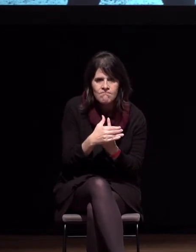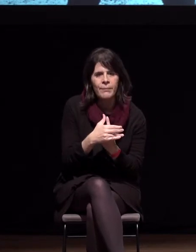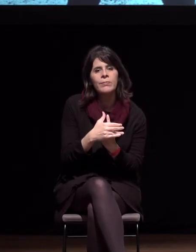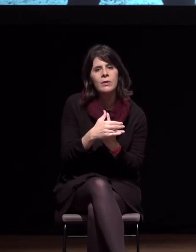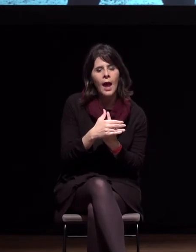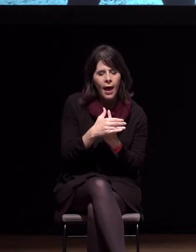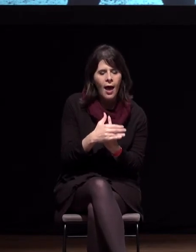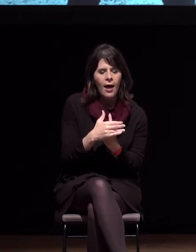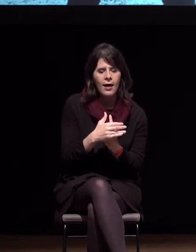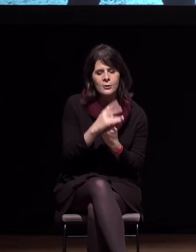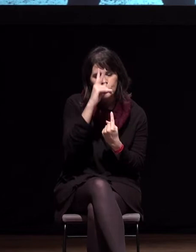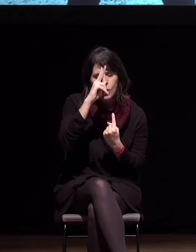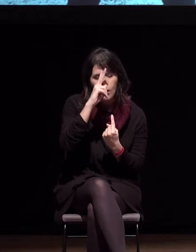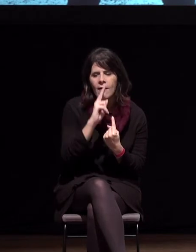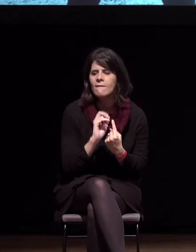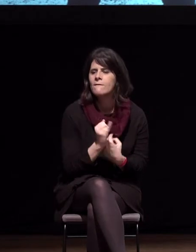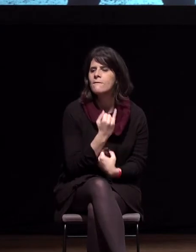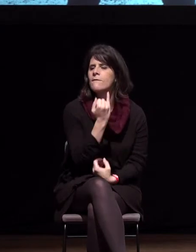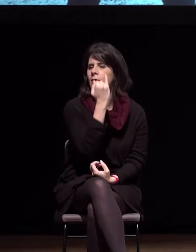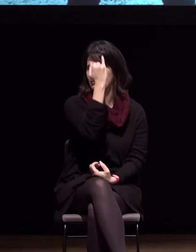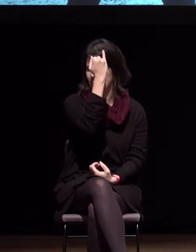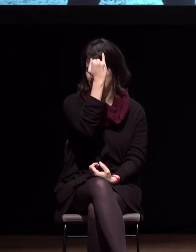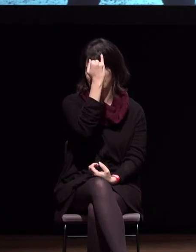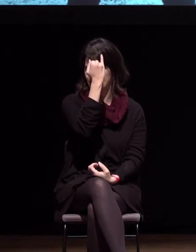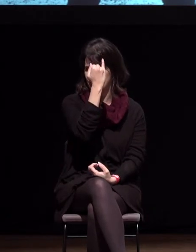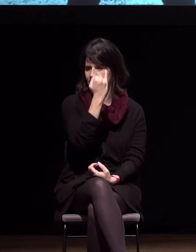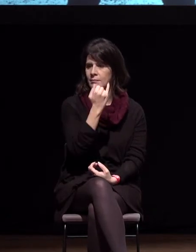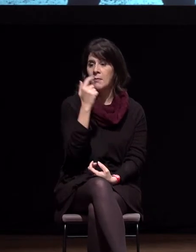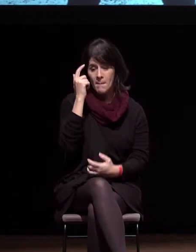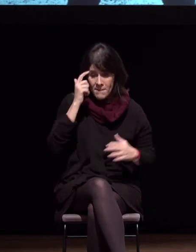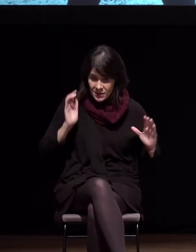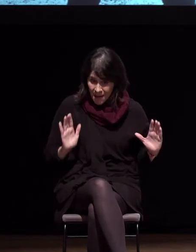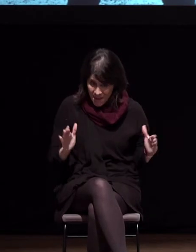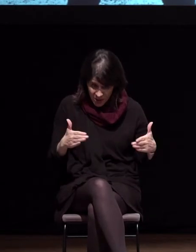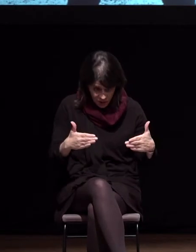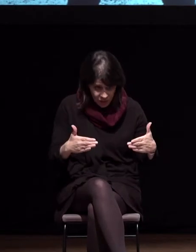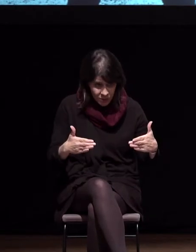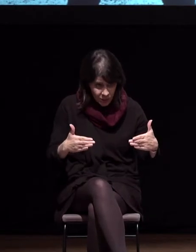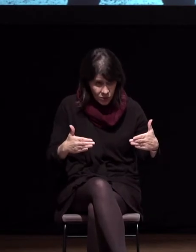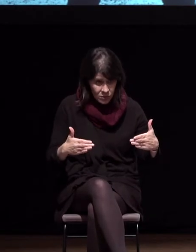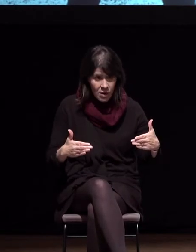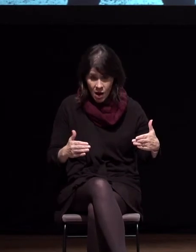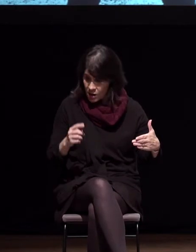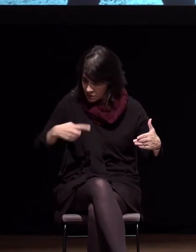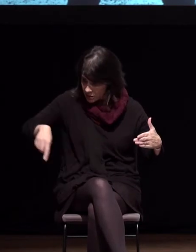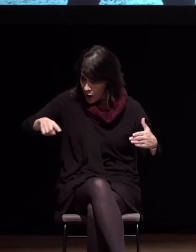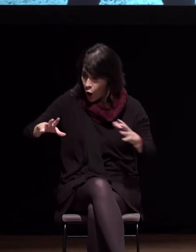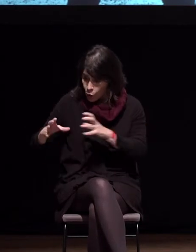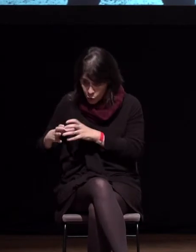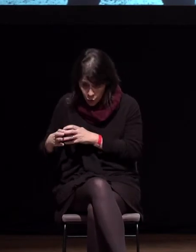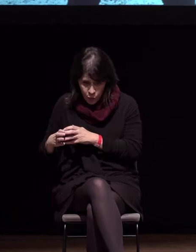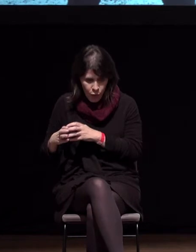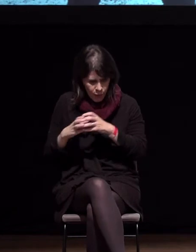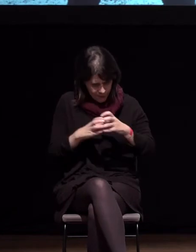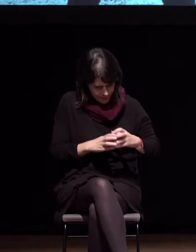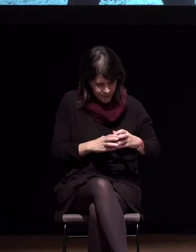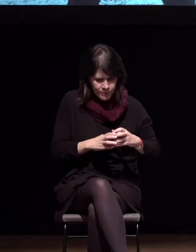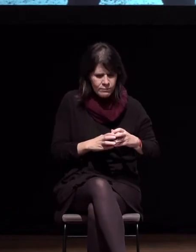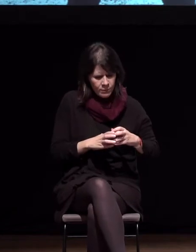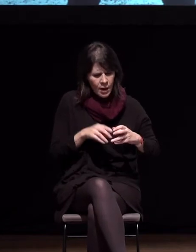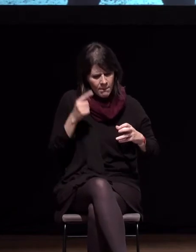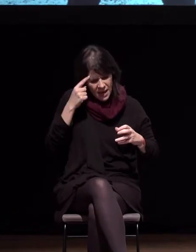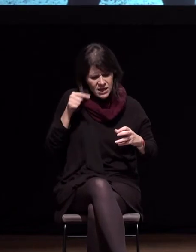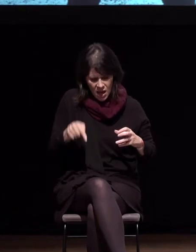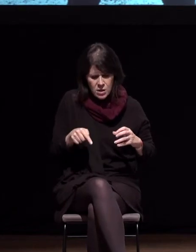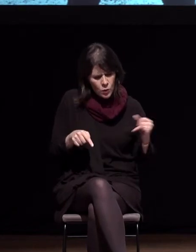patrimônio, a gente está falando de valoração de algo que um grupo X né, estabeleceu. Então,